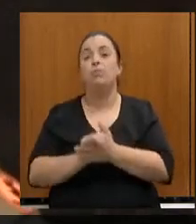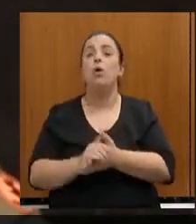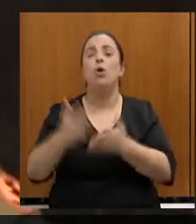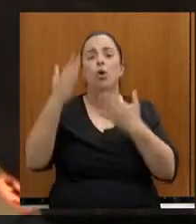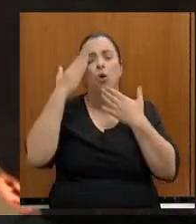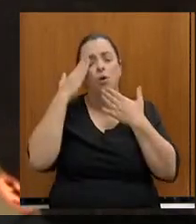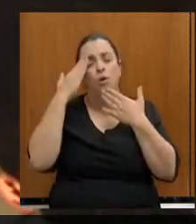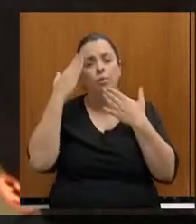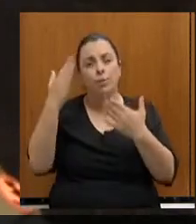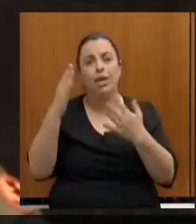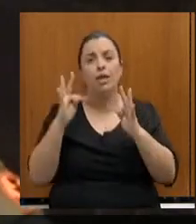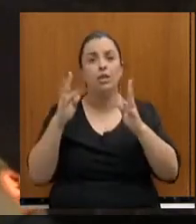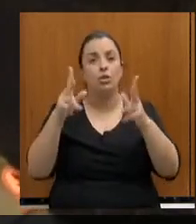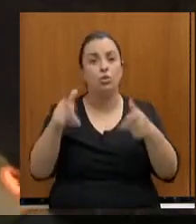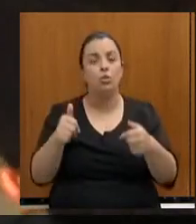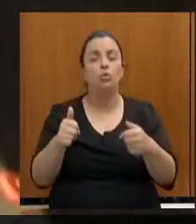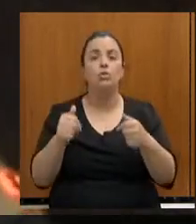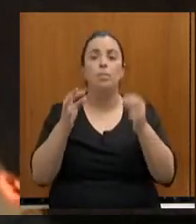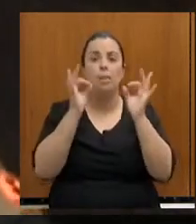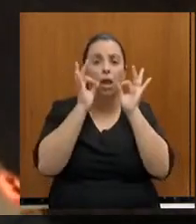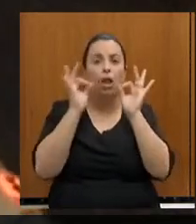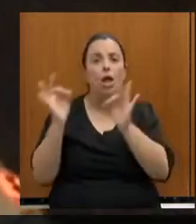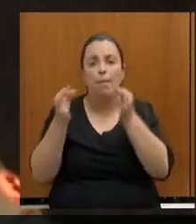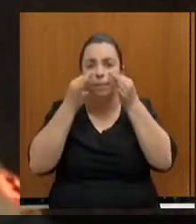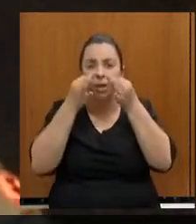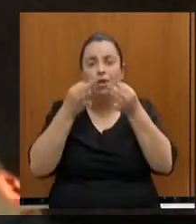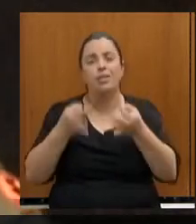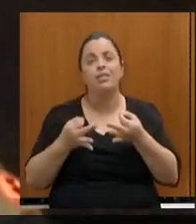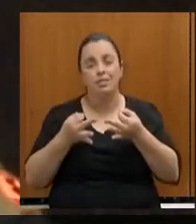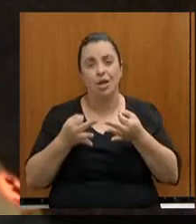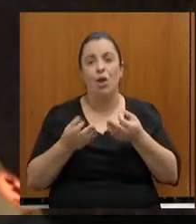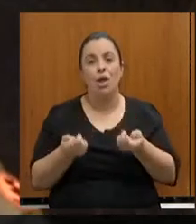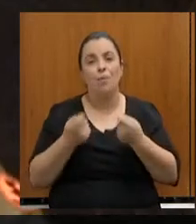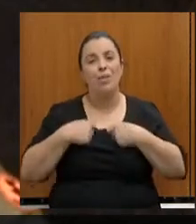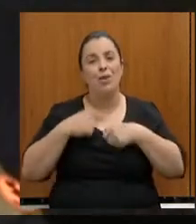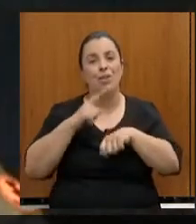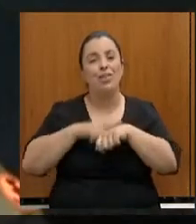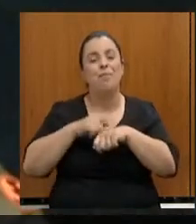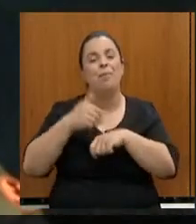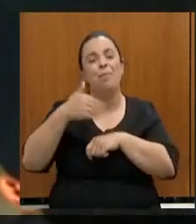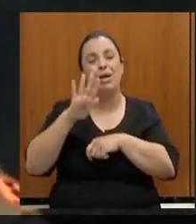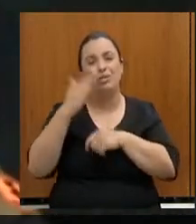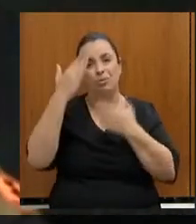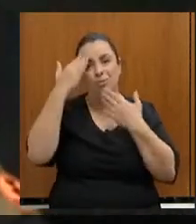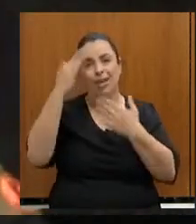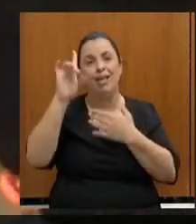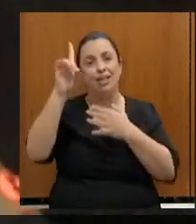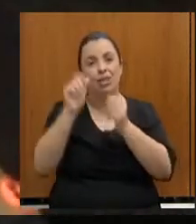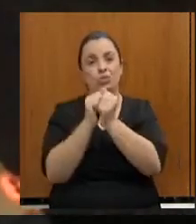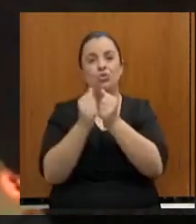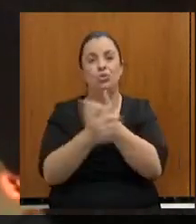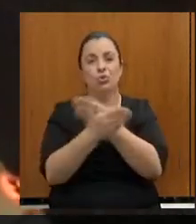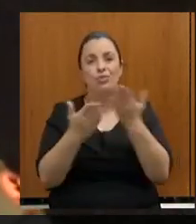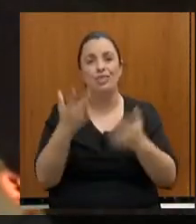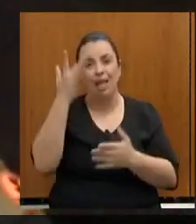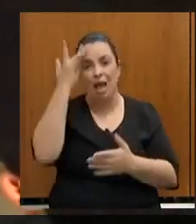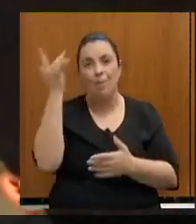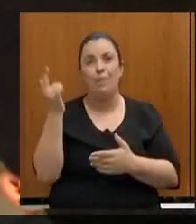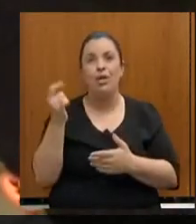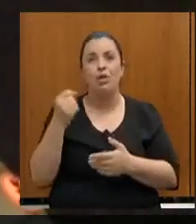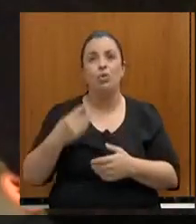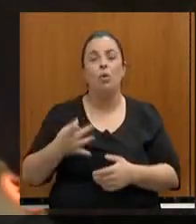obrigado pelo carinho pela atenção e por ter me dado um tempinho a mais aí Presidente fiquem com Deus aí obrigado amanhã eu tô com seus aí